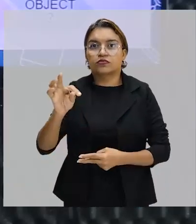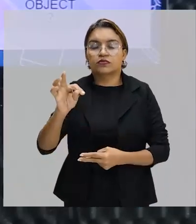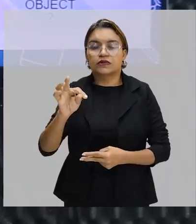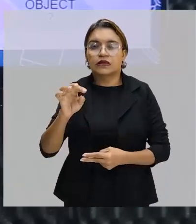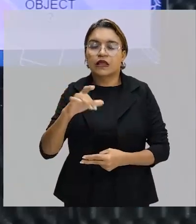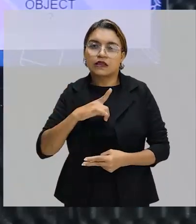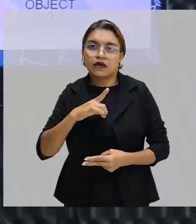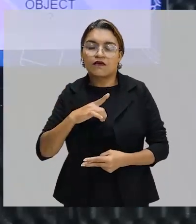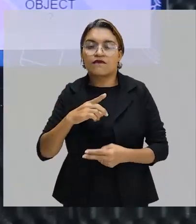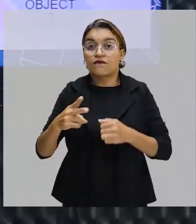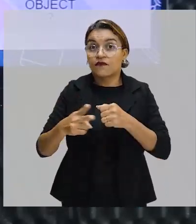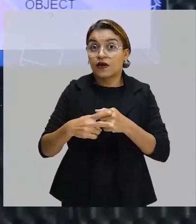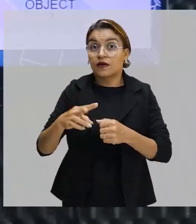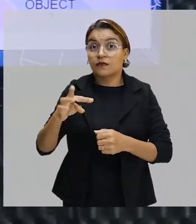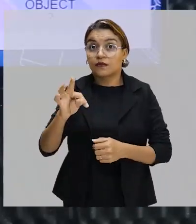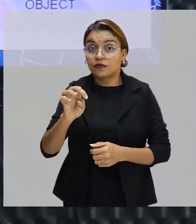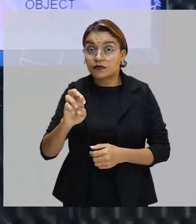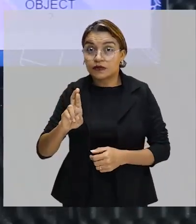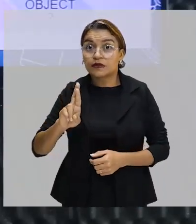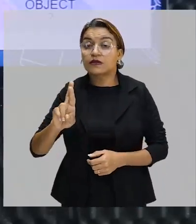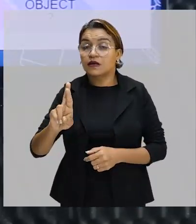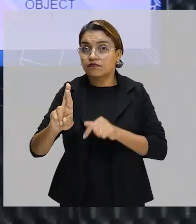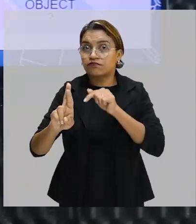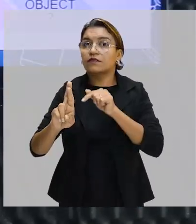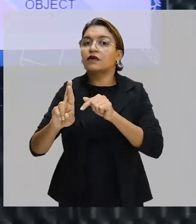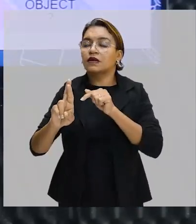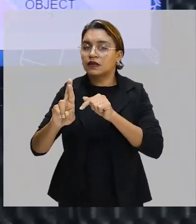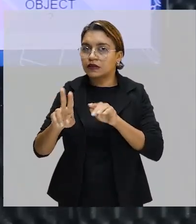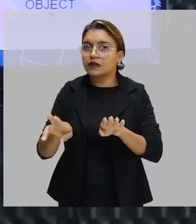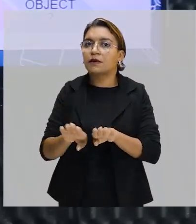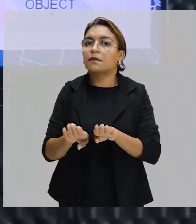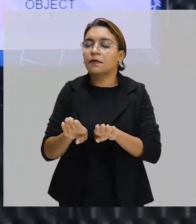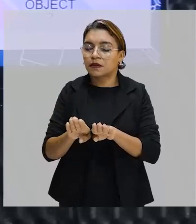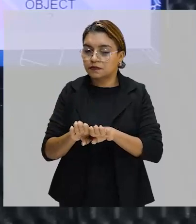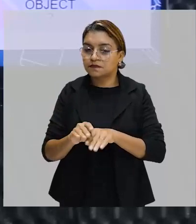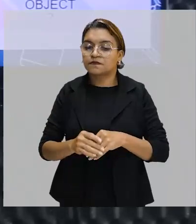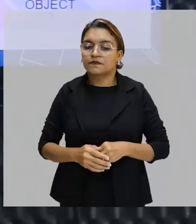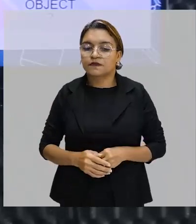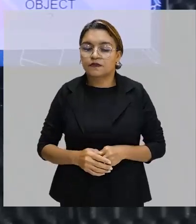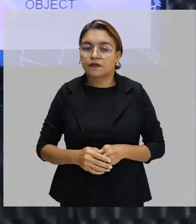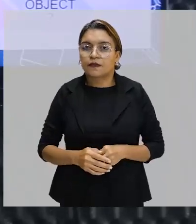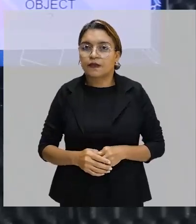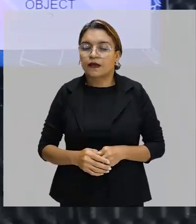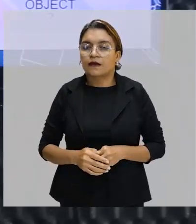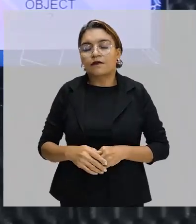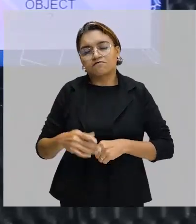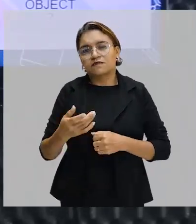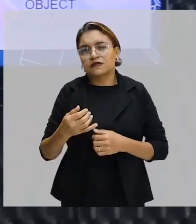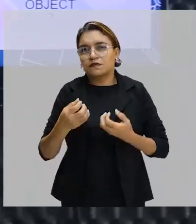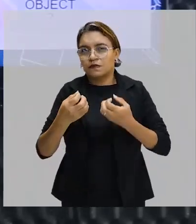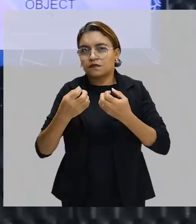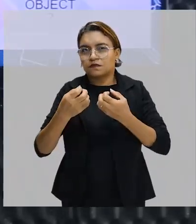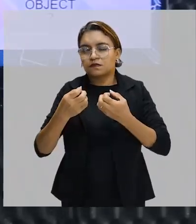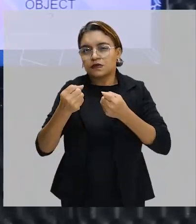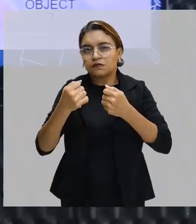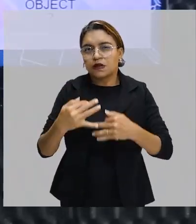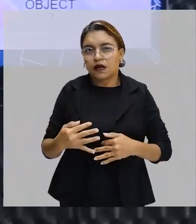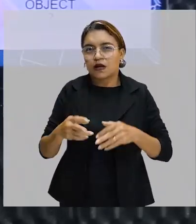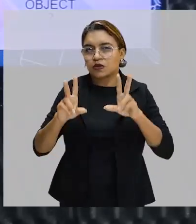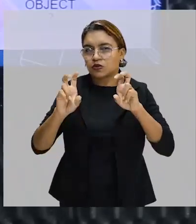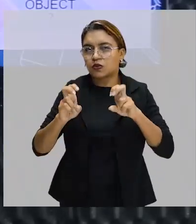have, são verbos que têm também essa autonomia. Quando nós falamos de verbos de ação, então